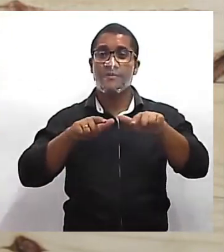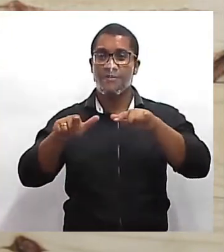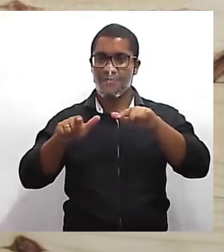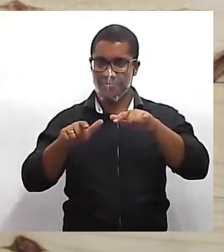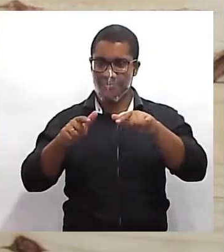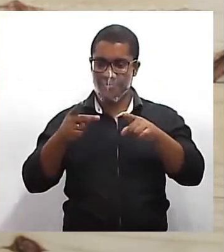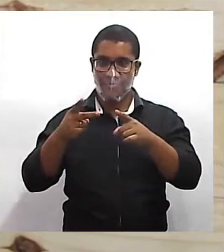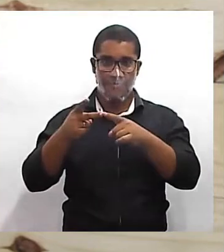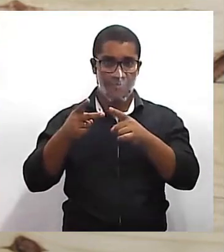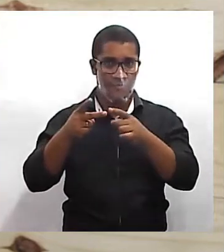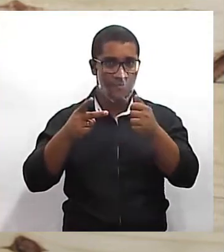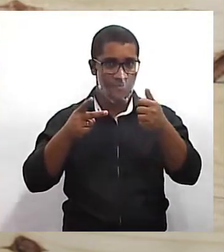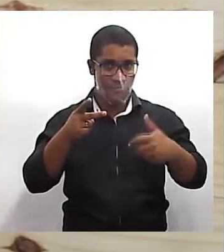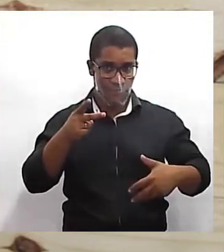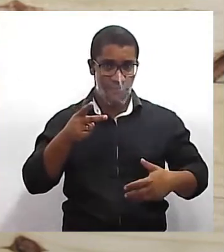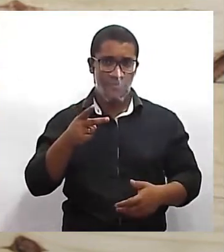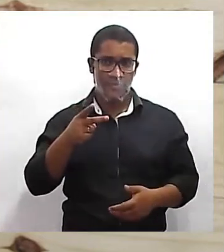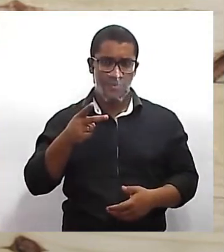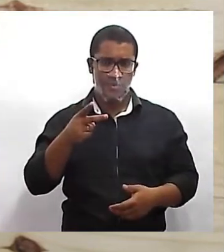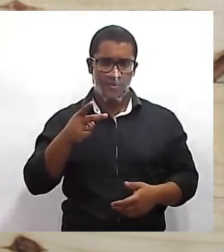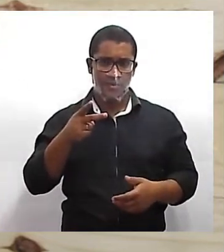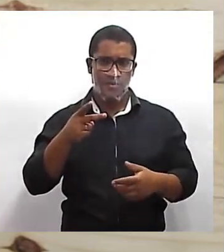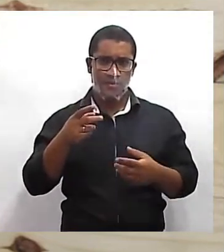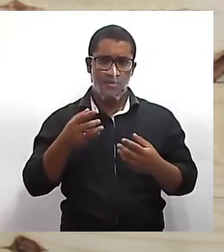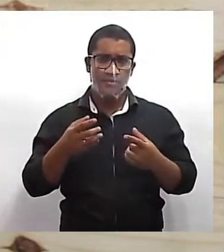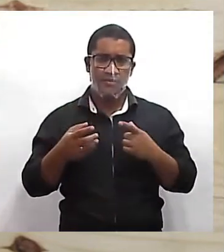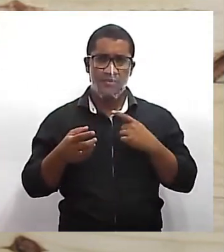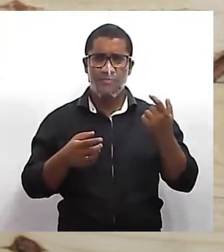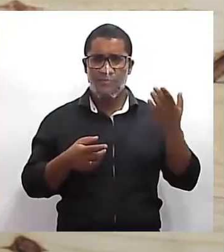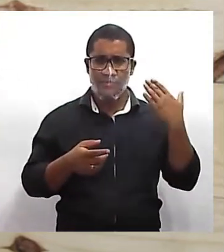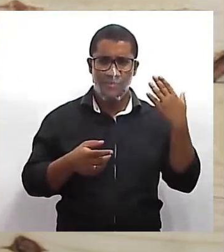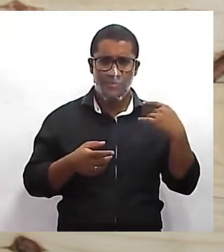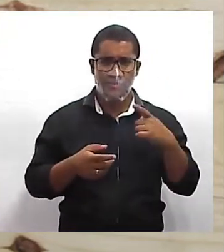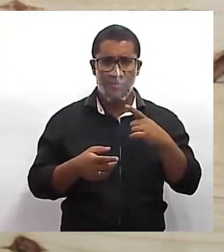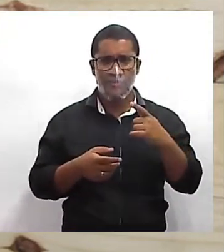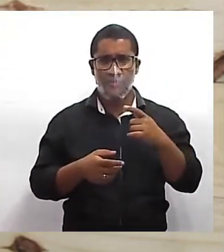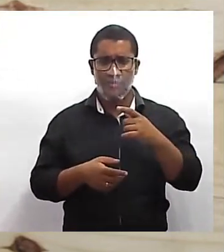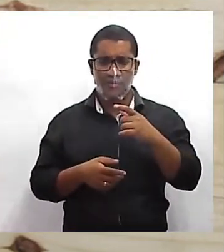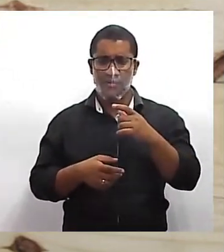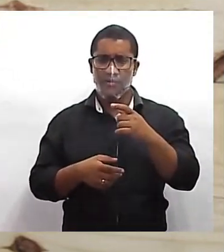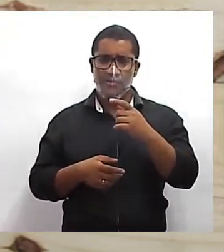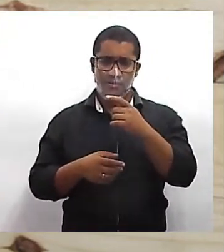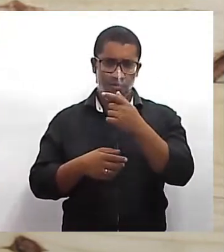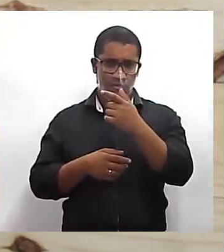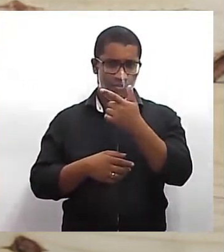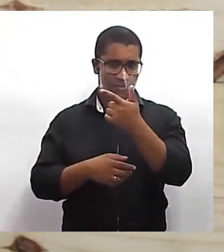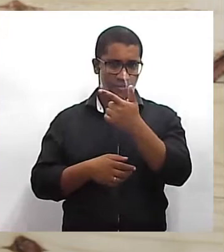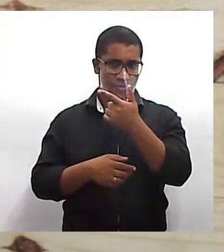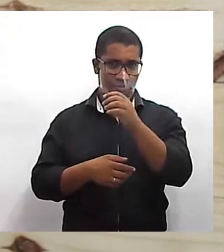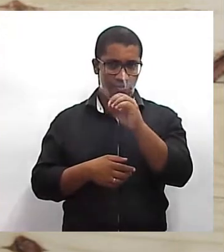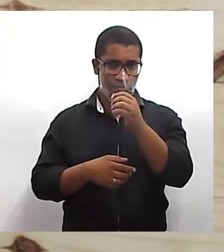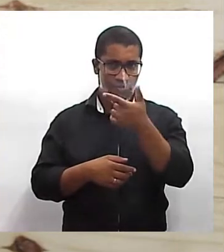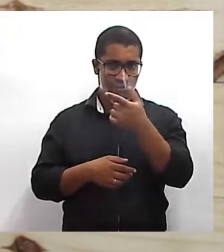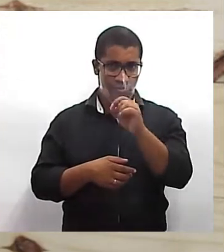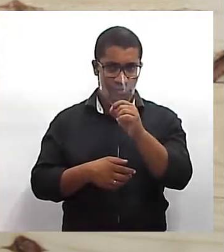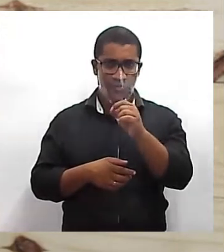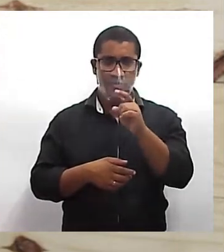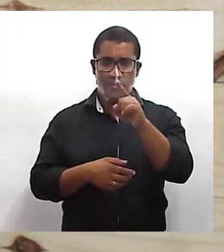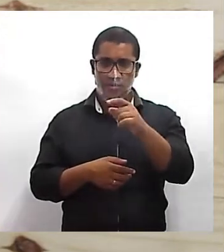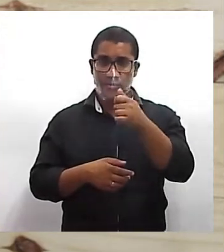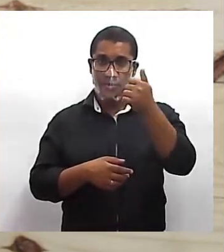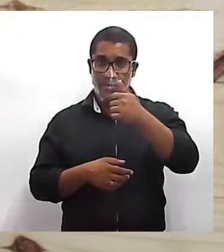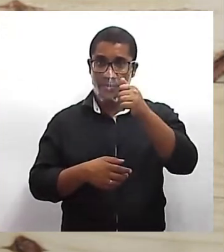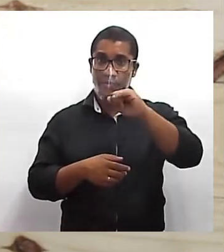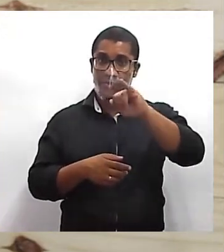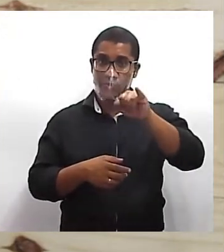empregabilidade. Em matéria veiculada em 1º de julho de 2020 pela Informoney, pela primeira